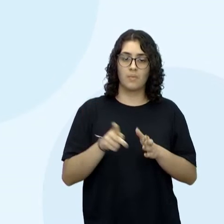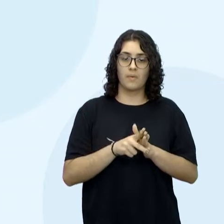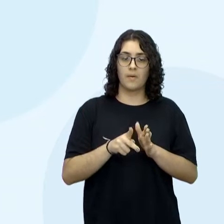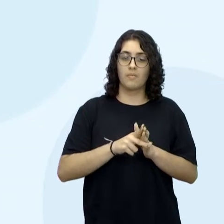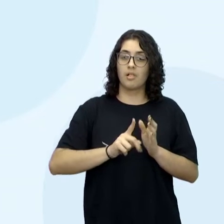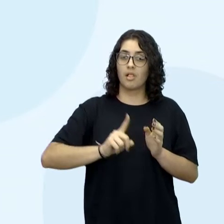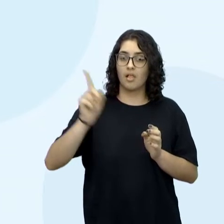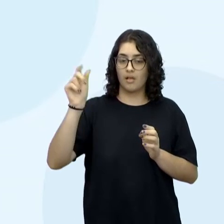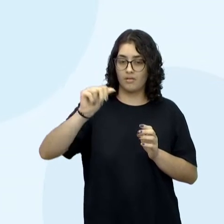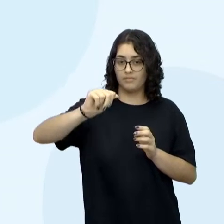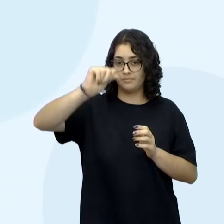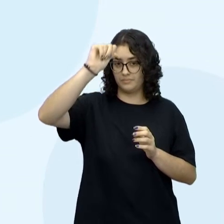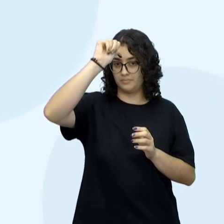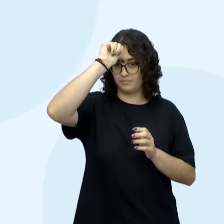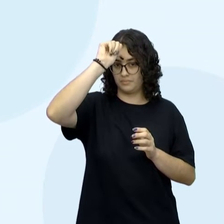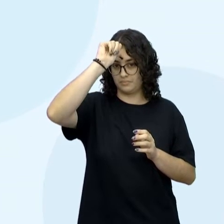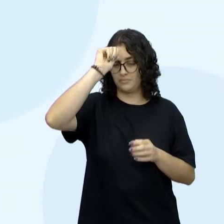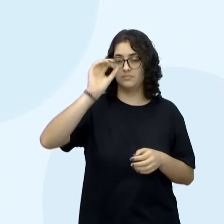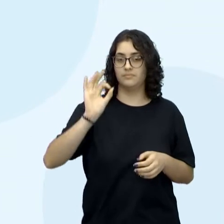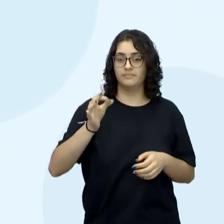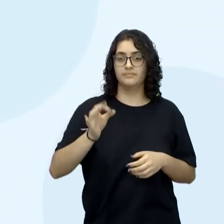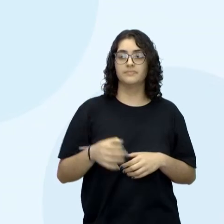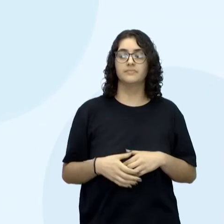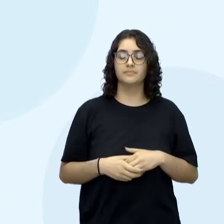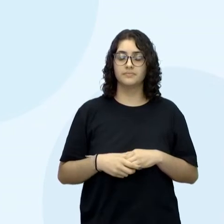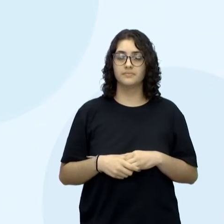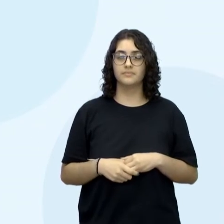Índia, né, da atual Índia.